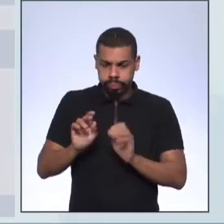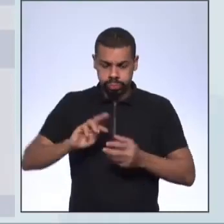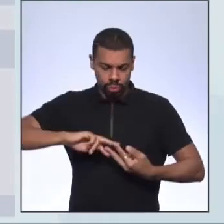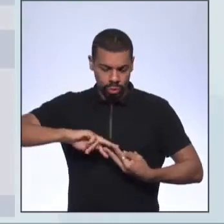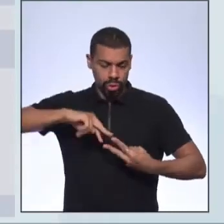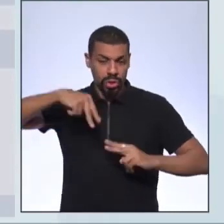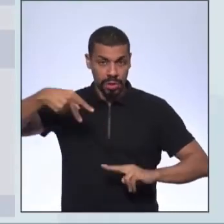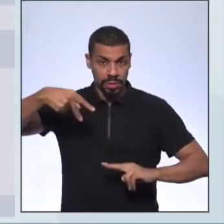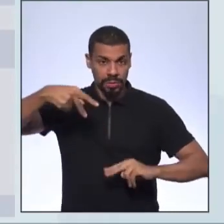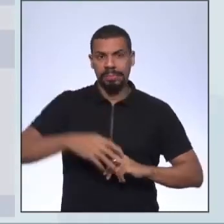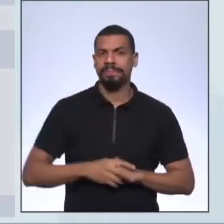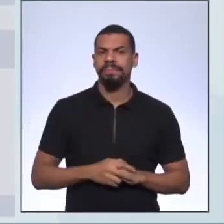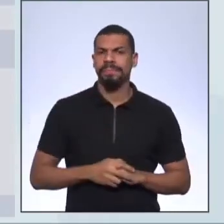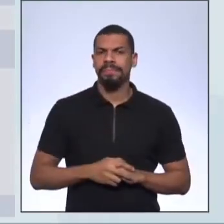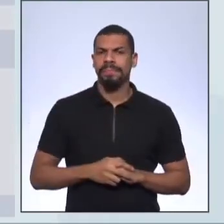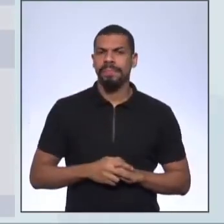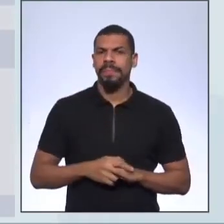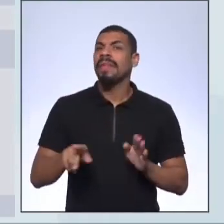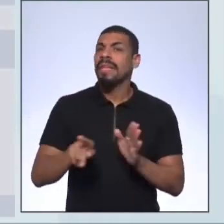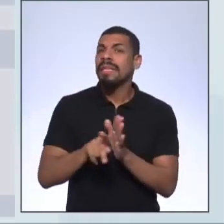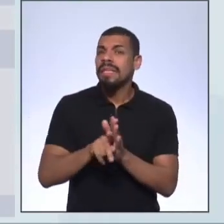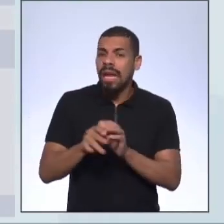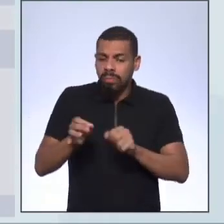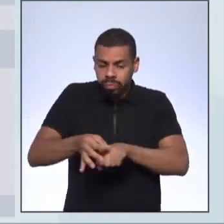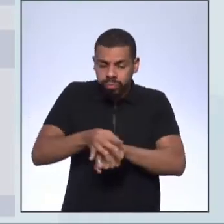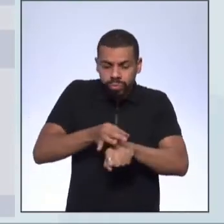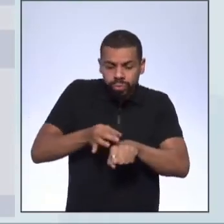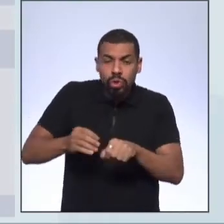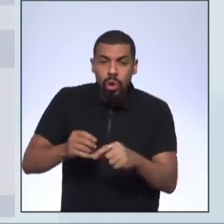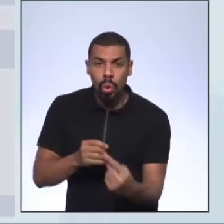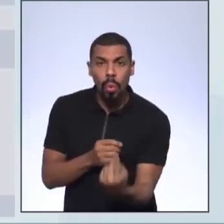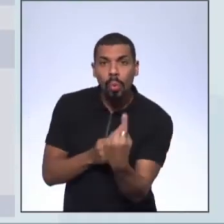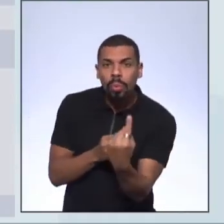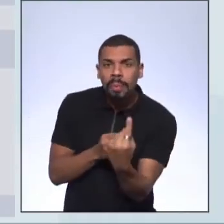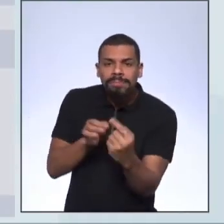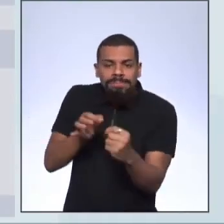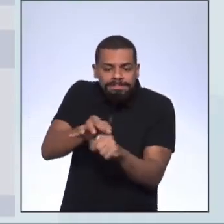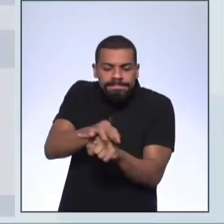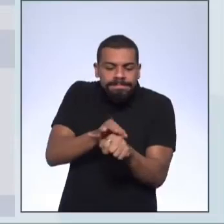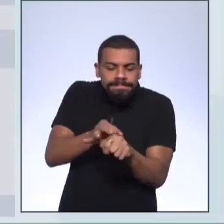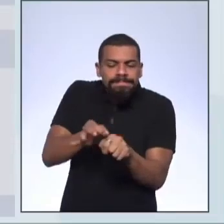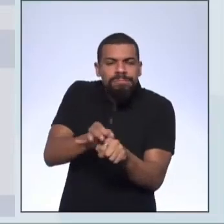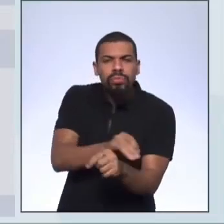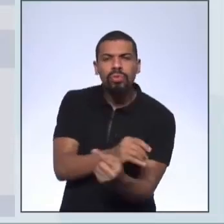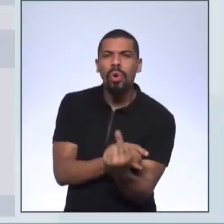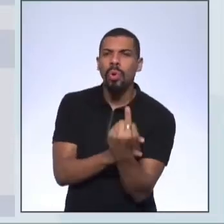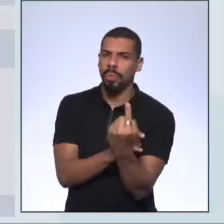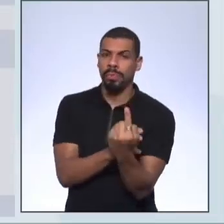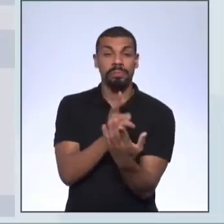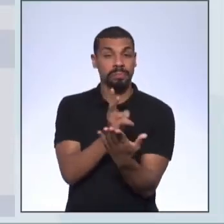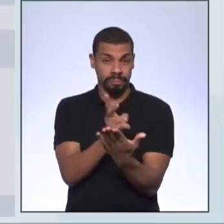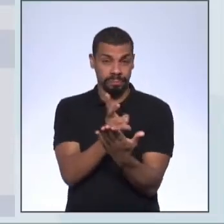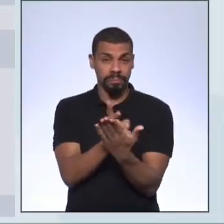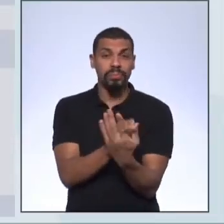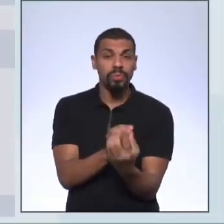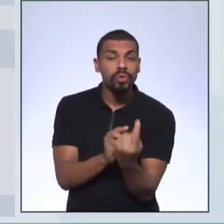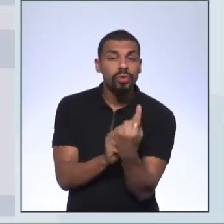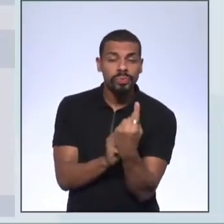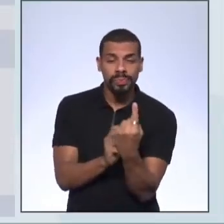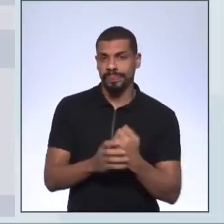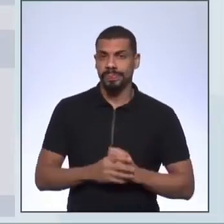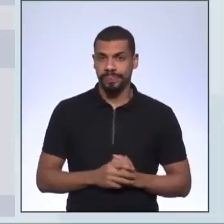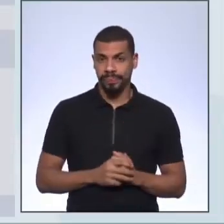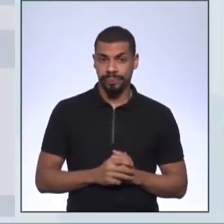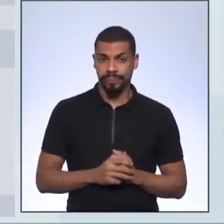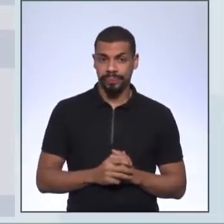citoplasma da célula. São seres unicelulares, ok? Então, todos pertencentes ao reino Monera são unicelulares.